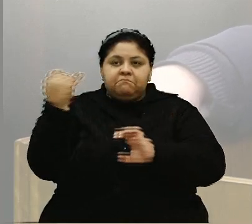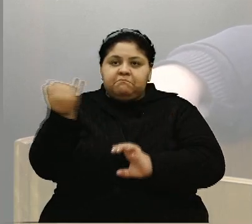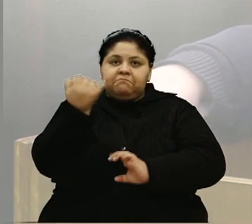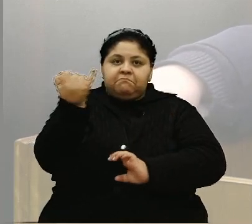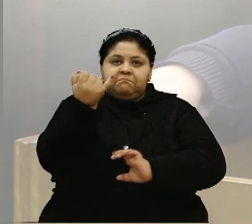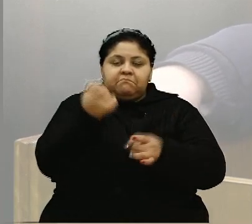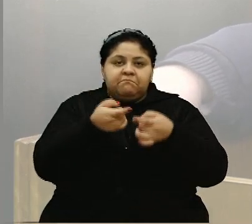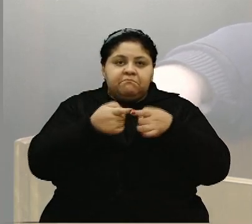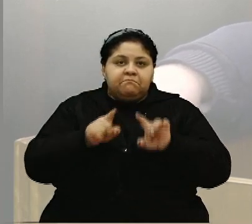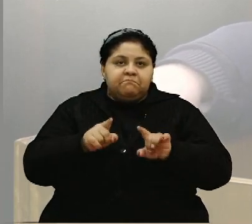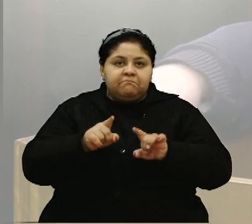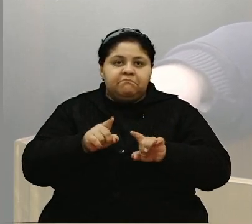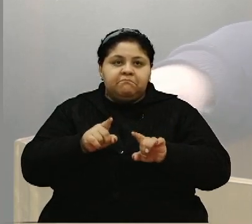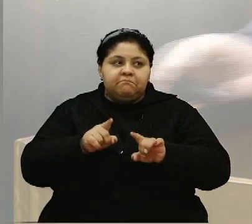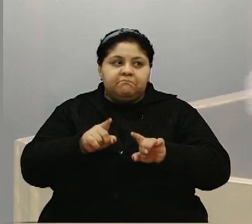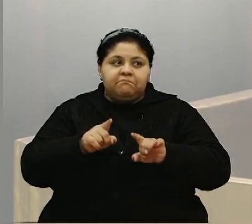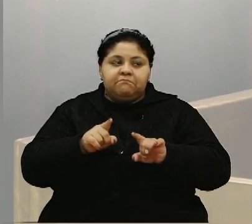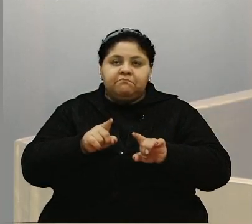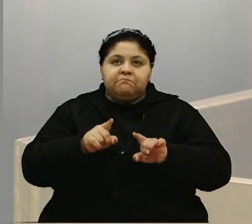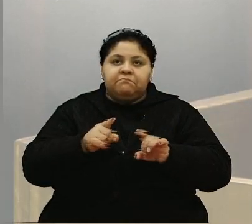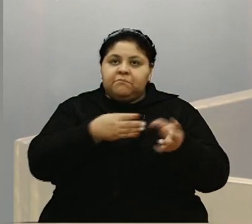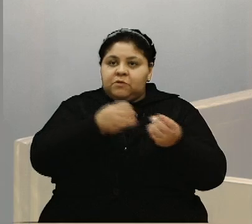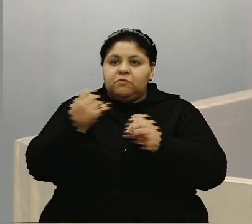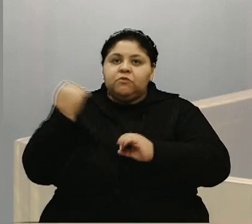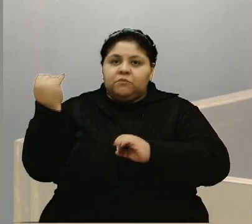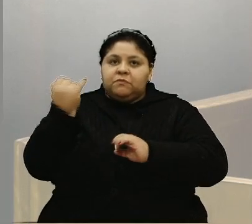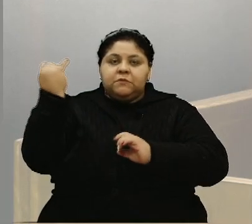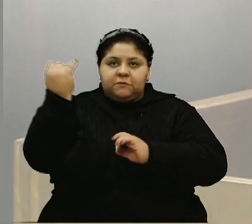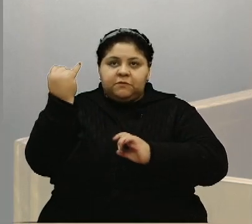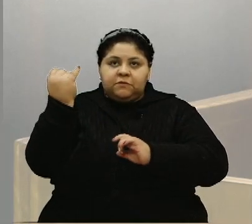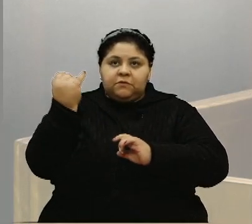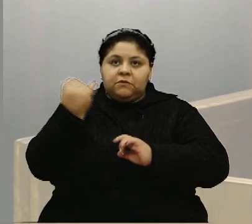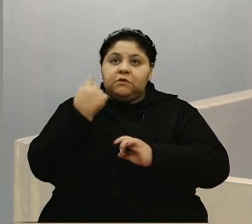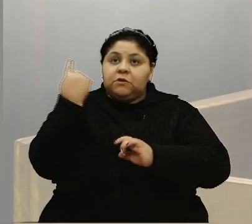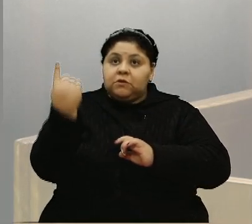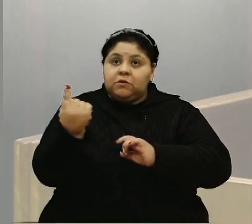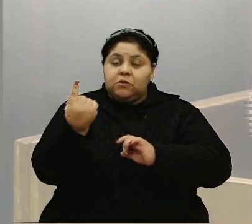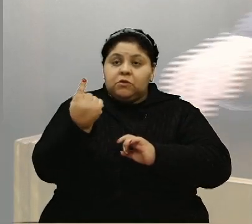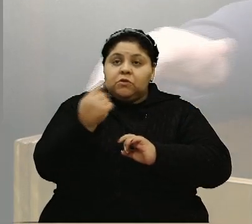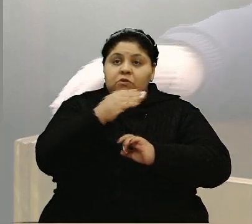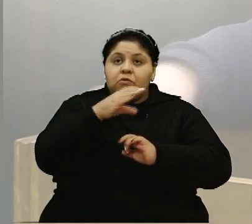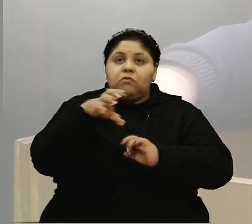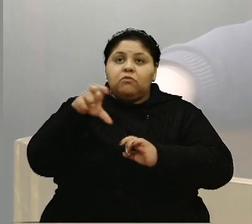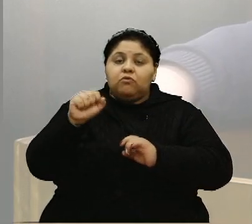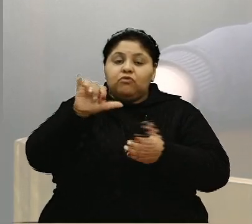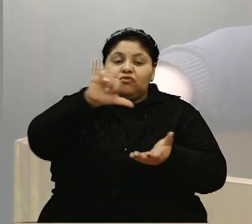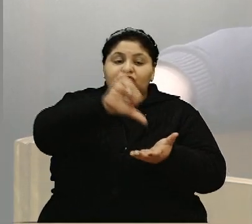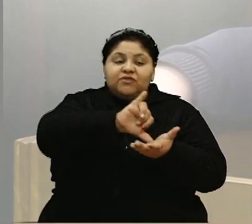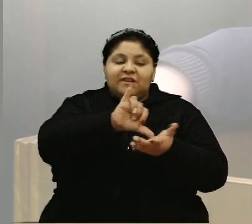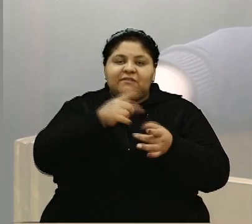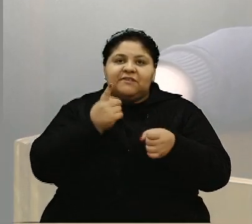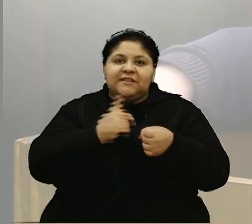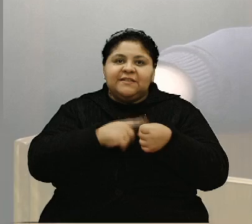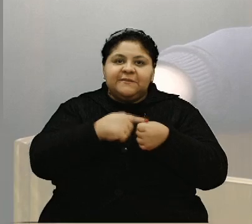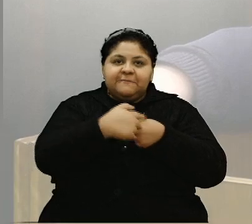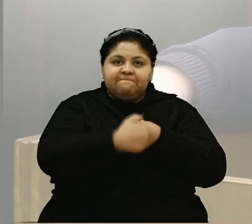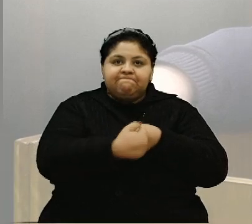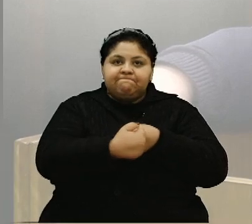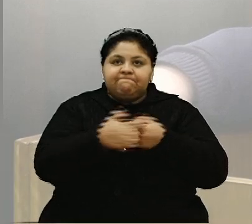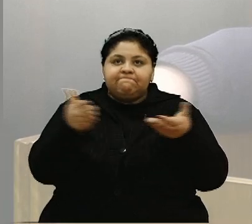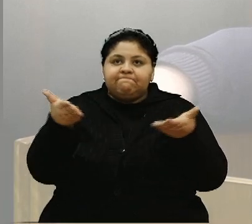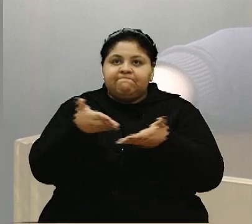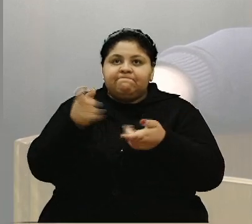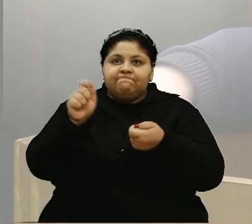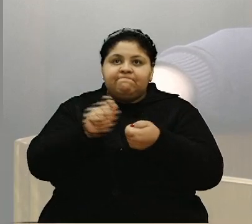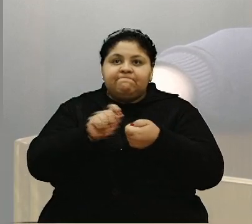porém muito importantes. Um deles é sobre o CES, aqui no centro da cidade. Recentemente fizemos